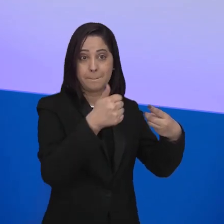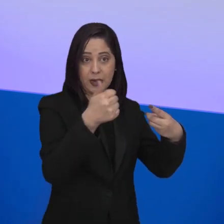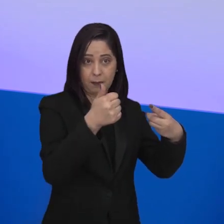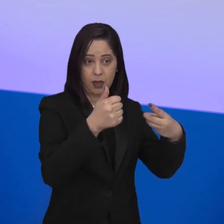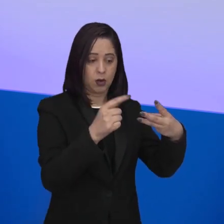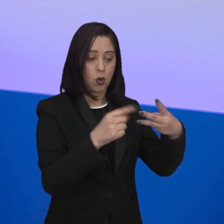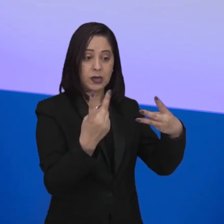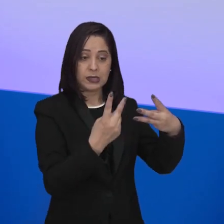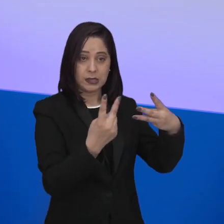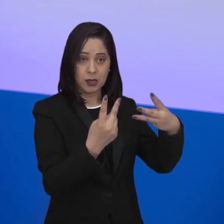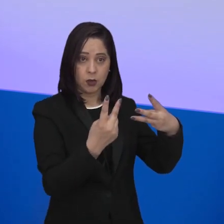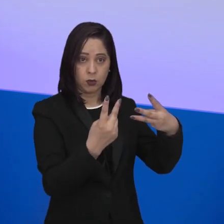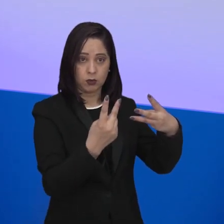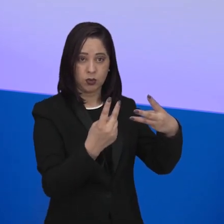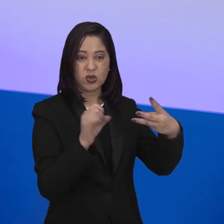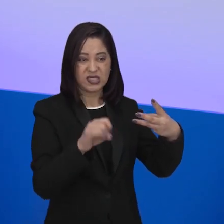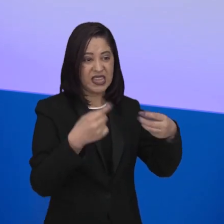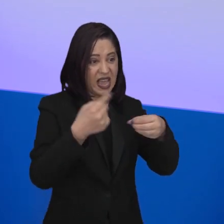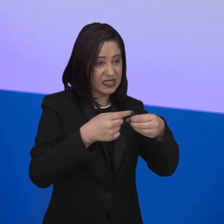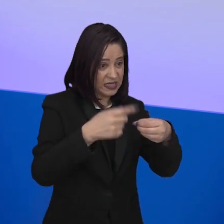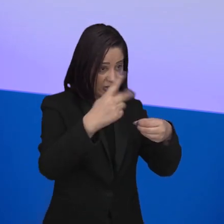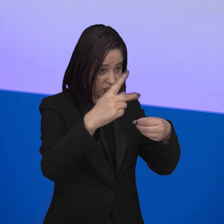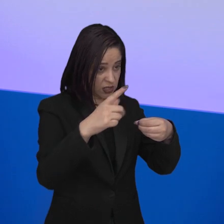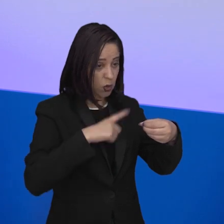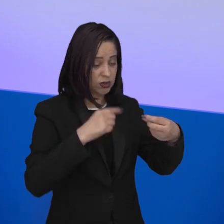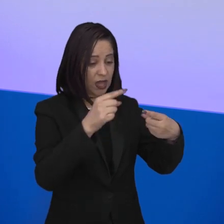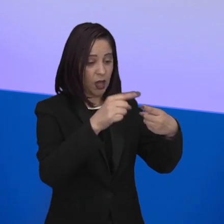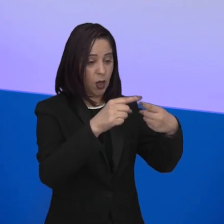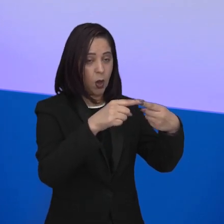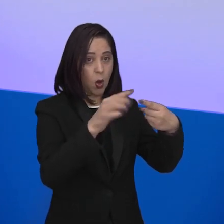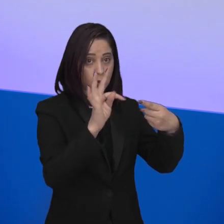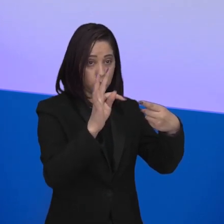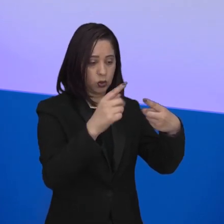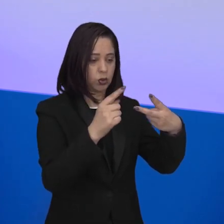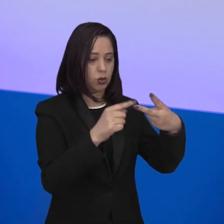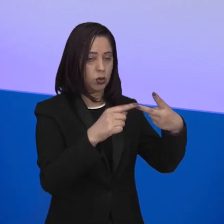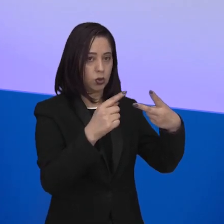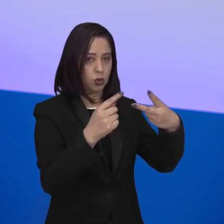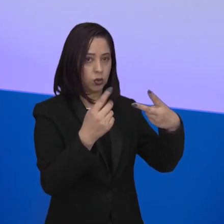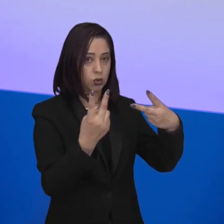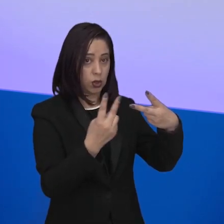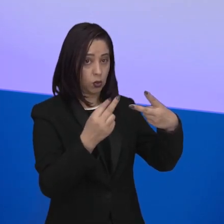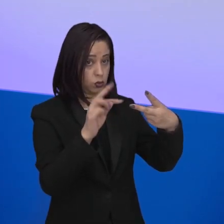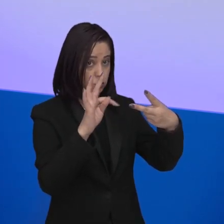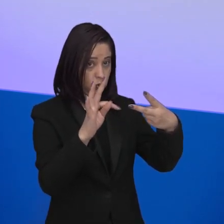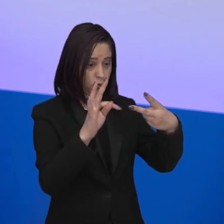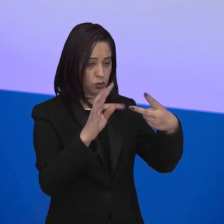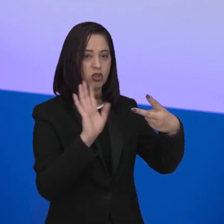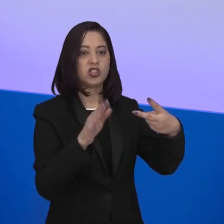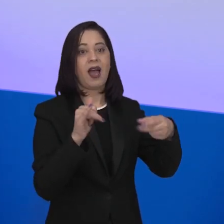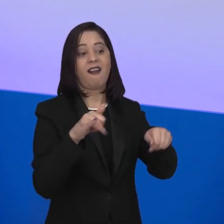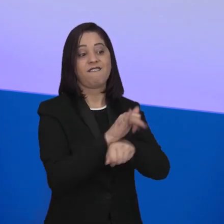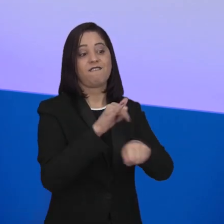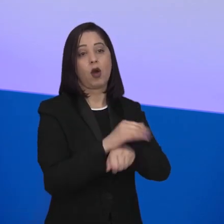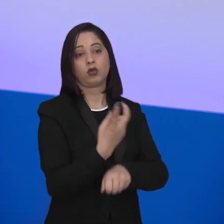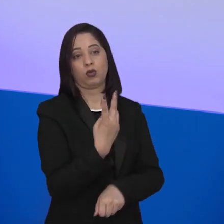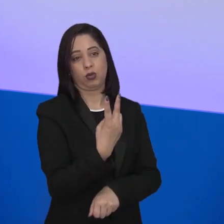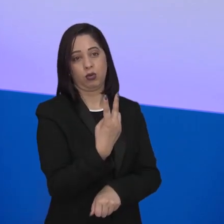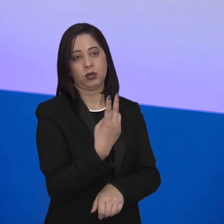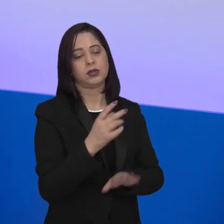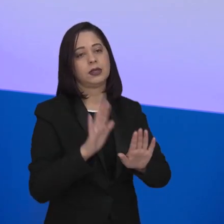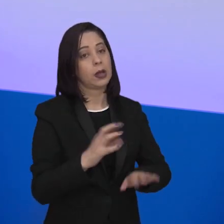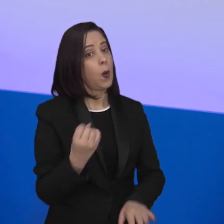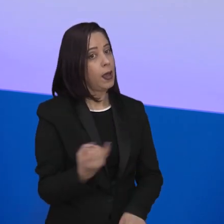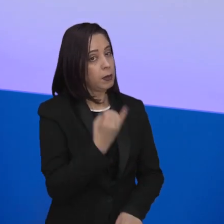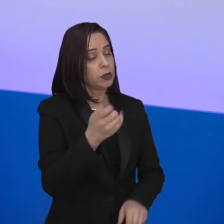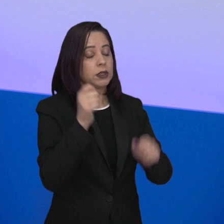o primeiro e o segundo turno. Se na sua cidade existem 2 turnos e você não deixa de participar, você já tem 2 faltas. Então